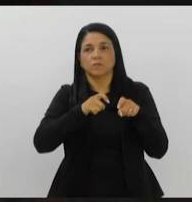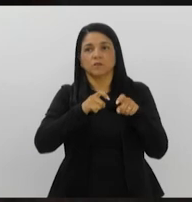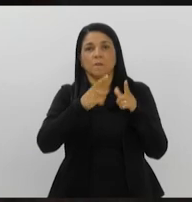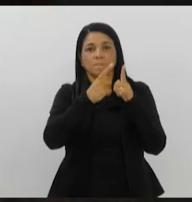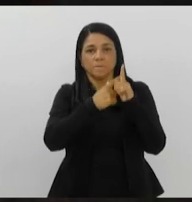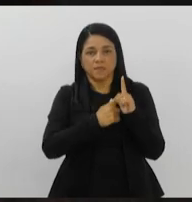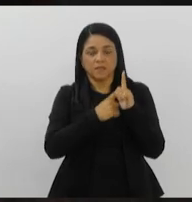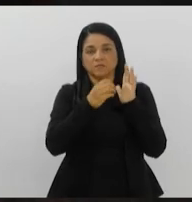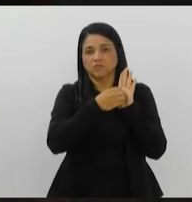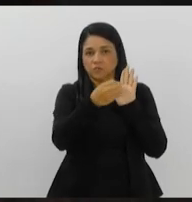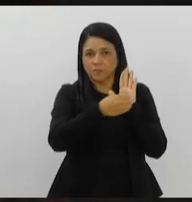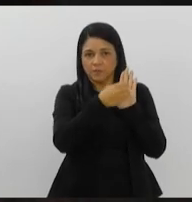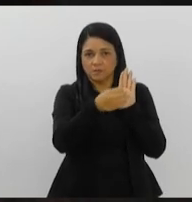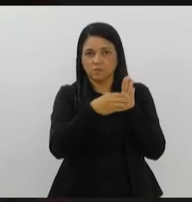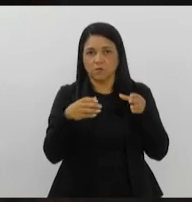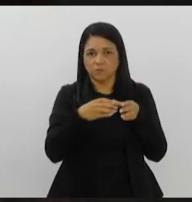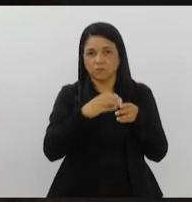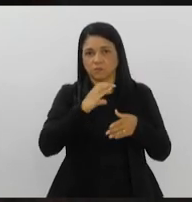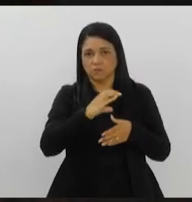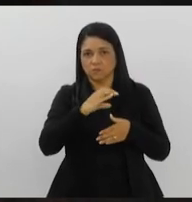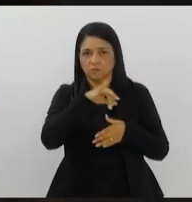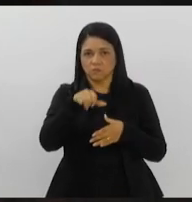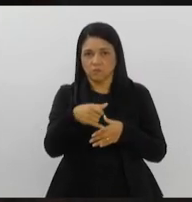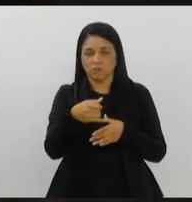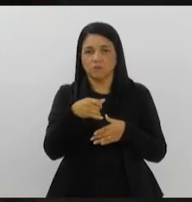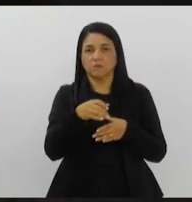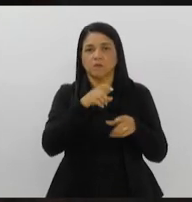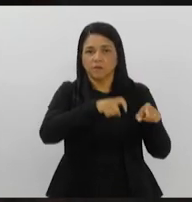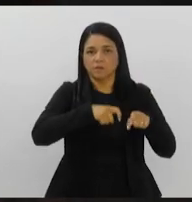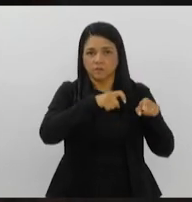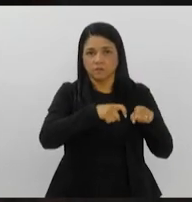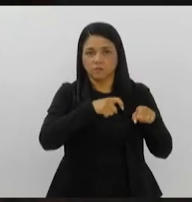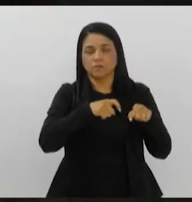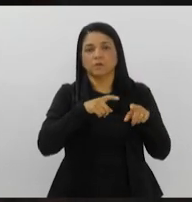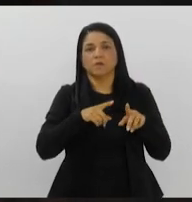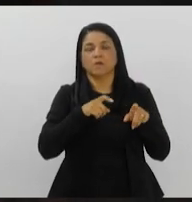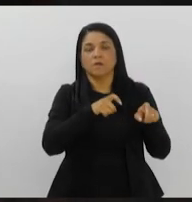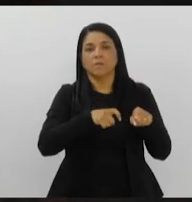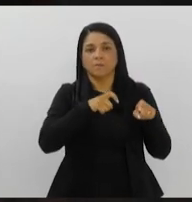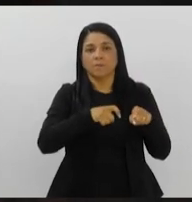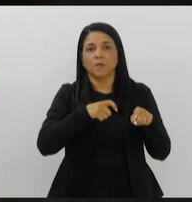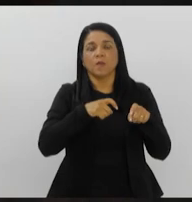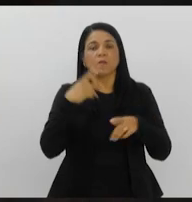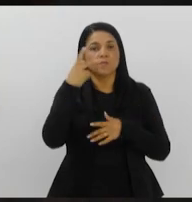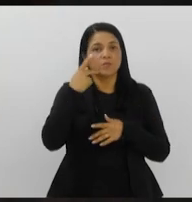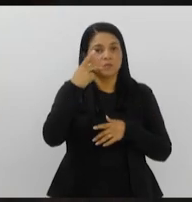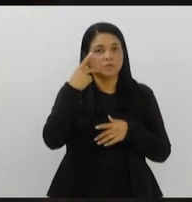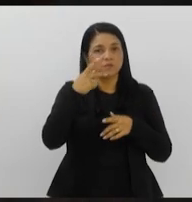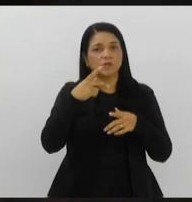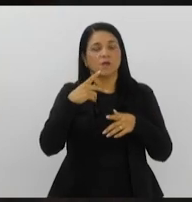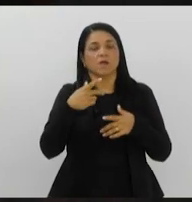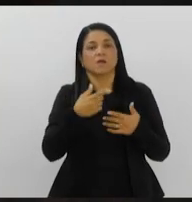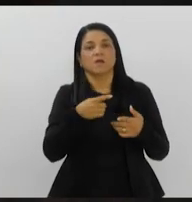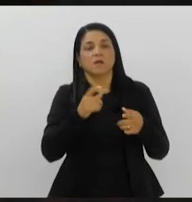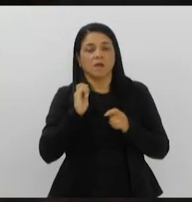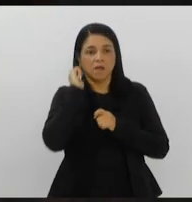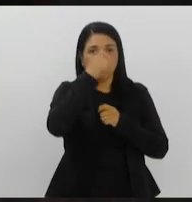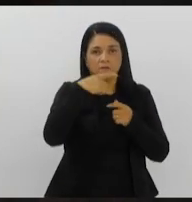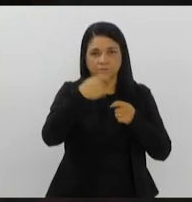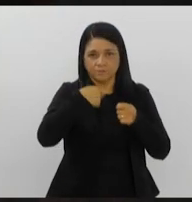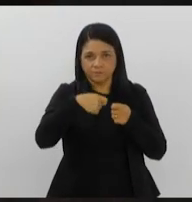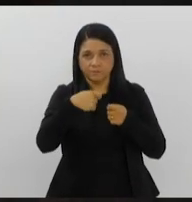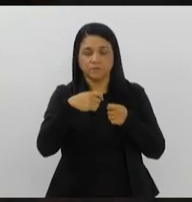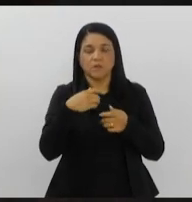de pareceres das Comissões de Constituição e Justiça, Agricultura, Pecuária e Política Rural, Agrária e Pesqueira, de